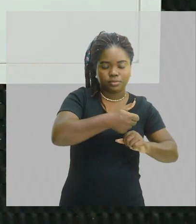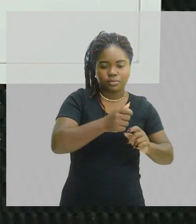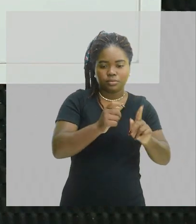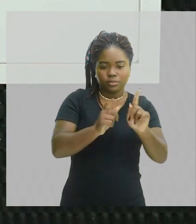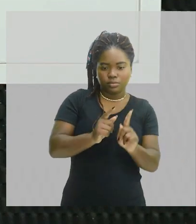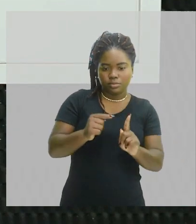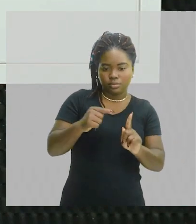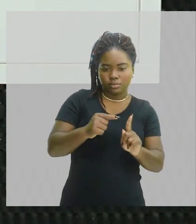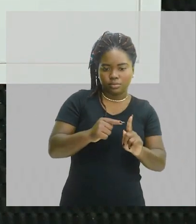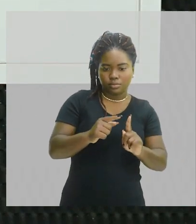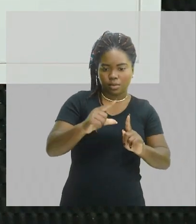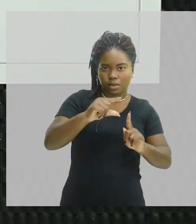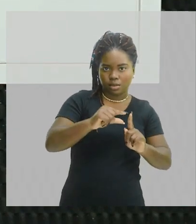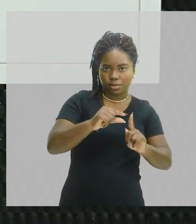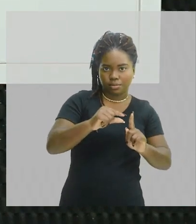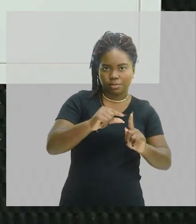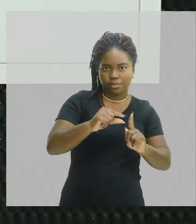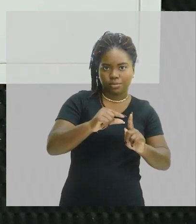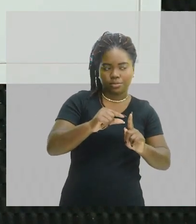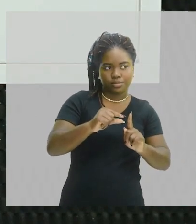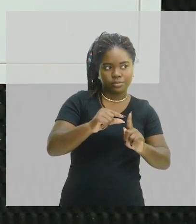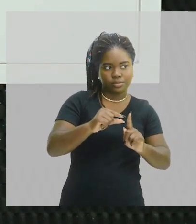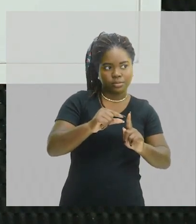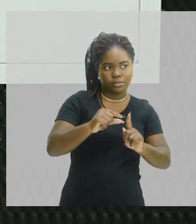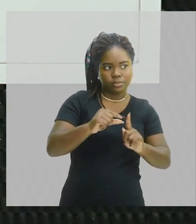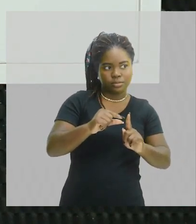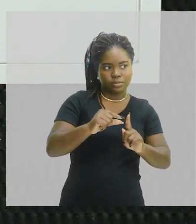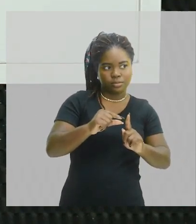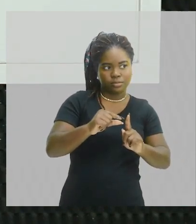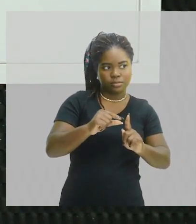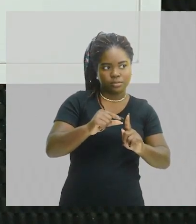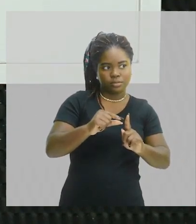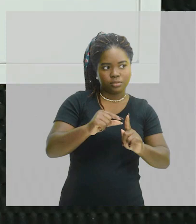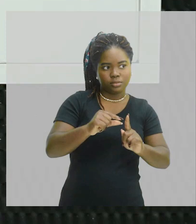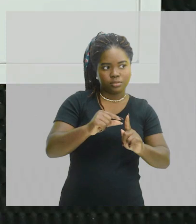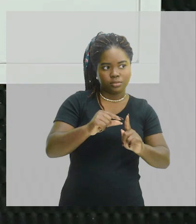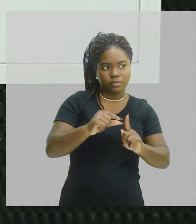menor. Então, vou colocar aqui a corrente elétrica desse lado, tá?